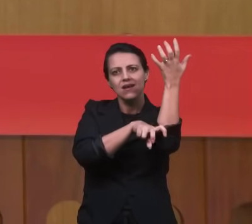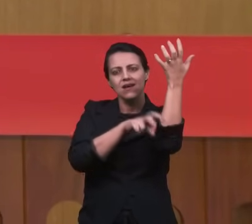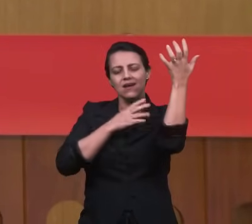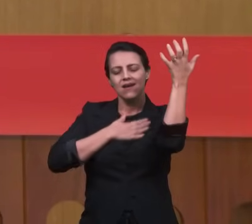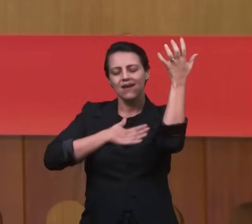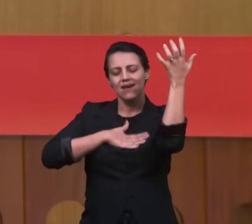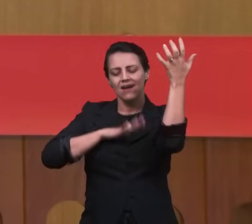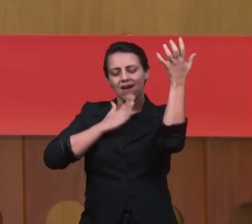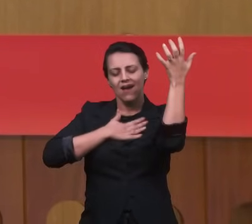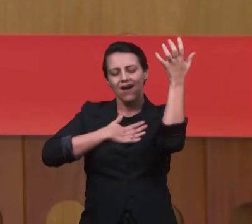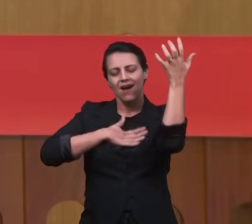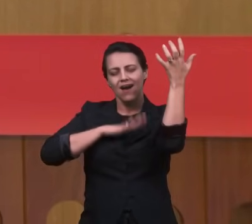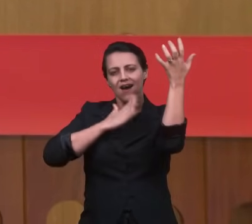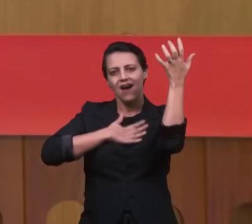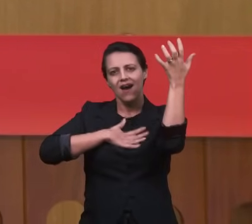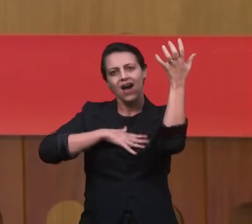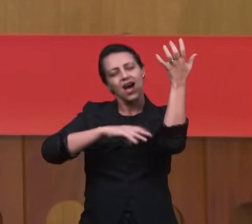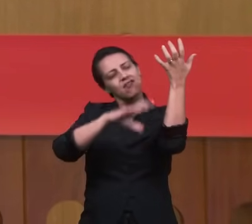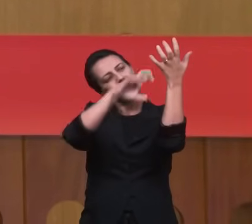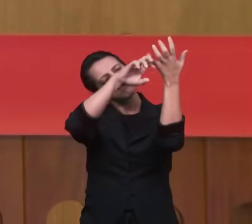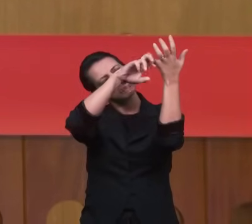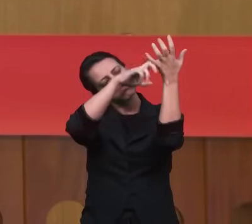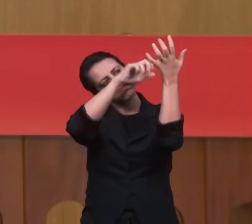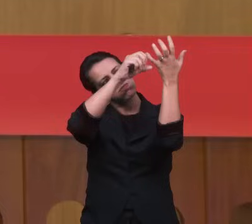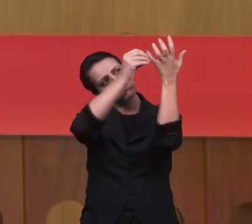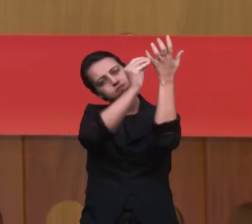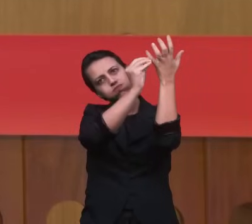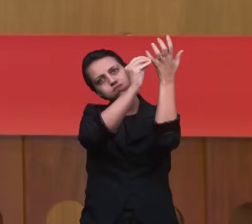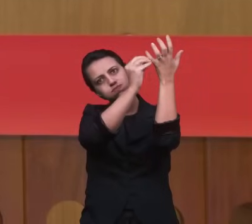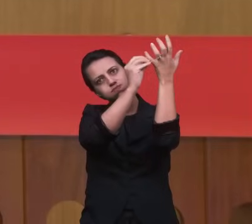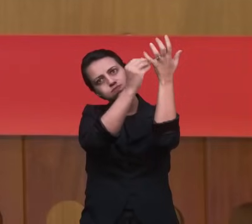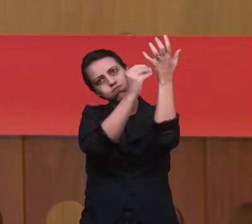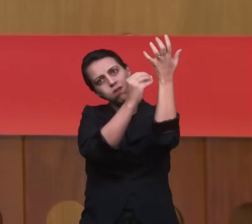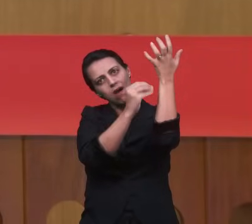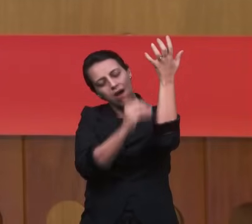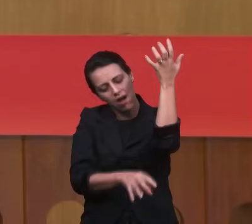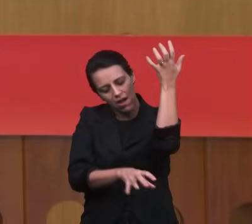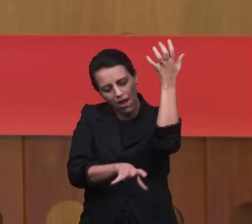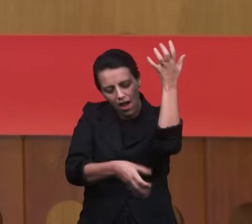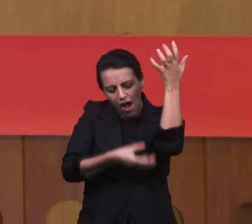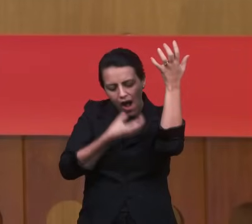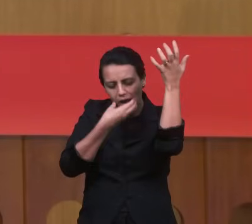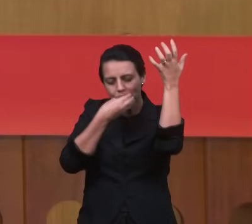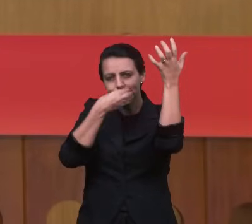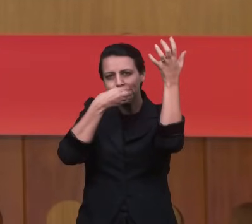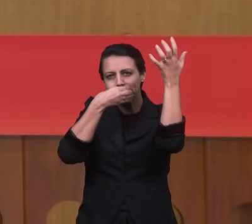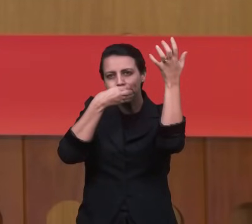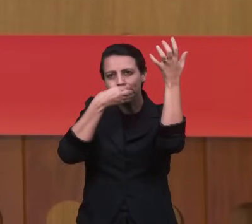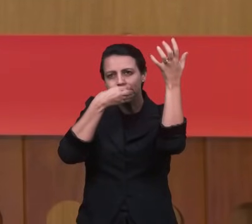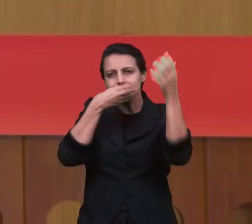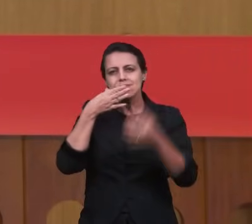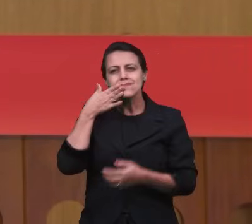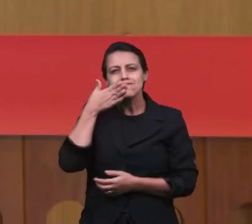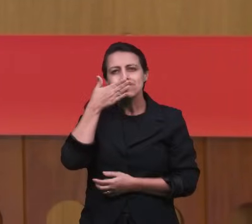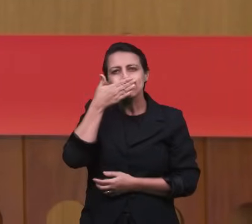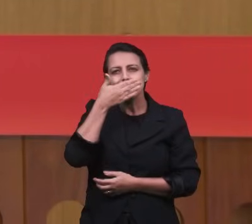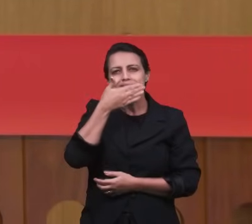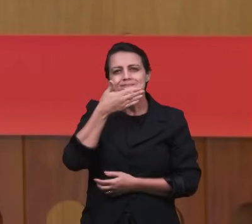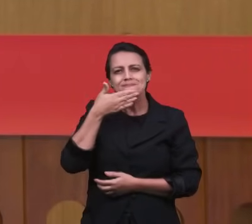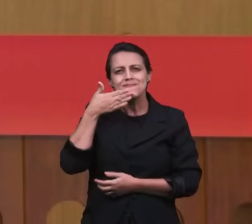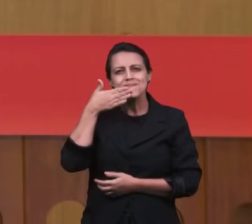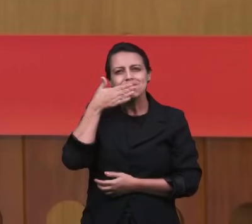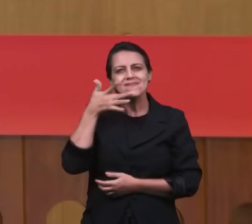que caía do pé e ficava adocicada por causa do calor que ela estava ali do